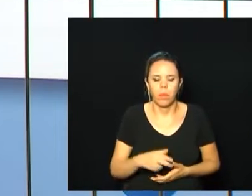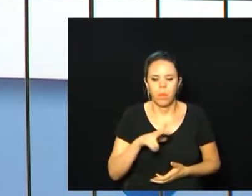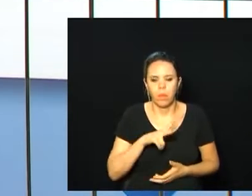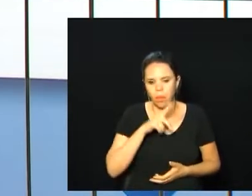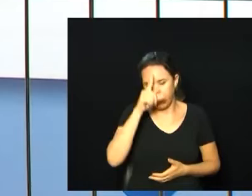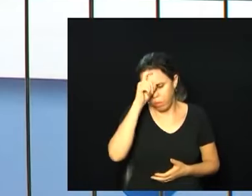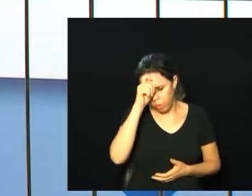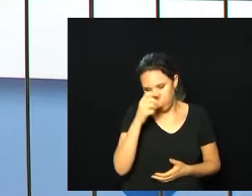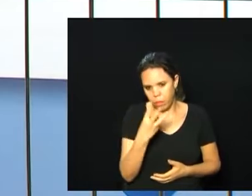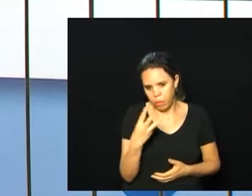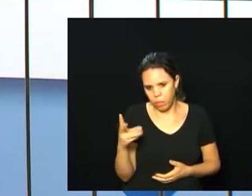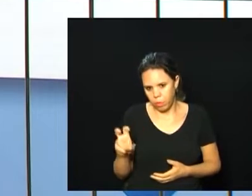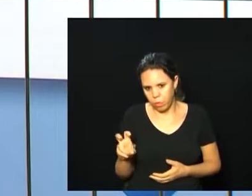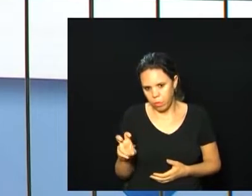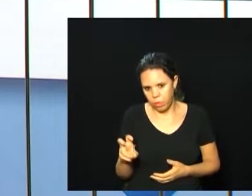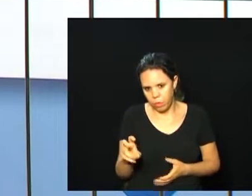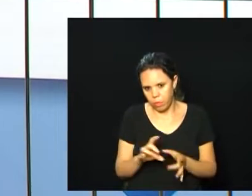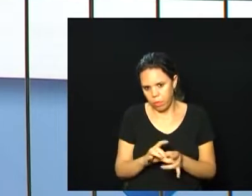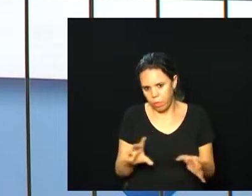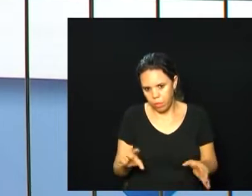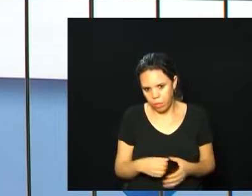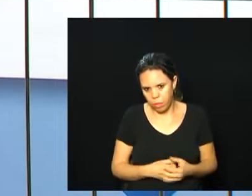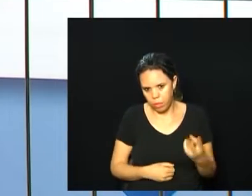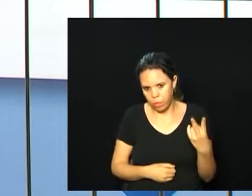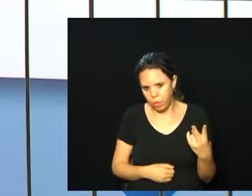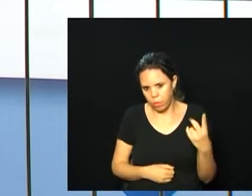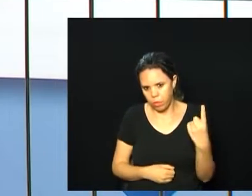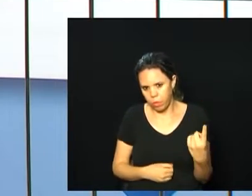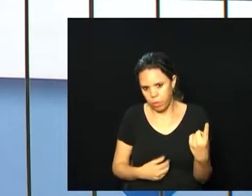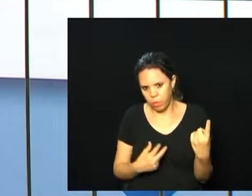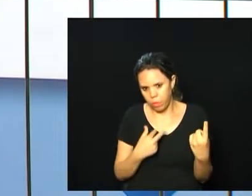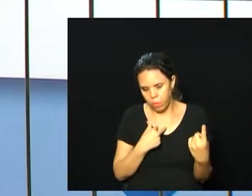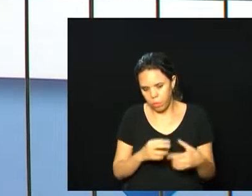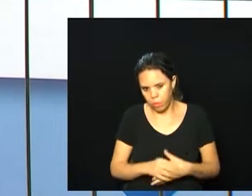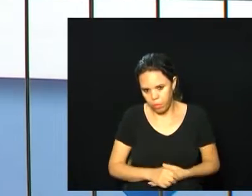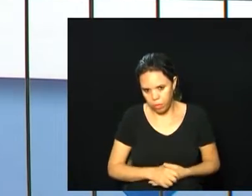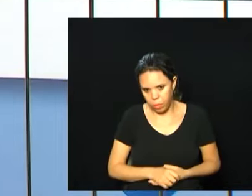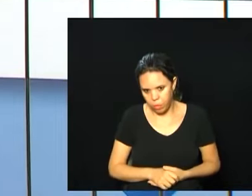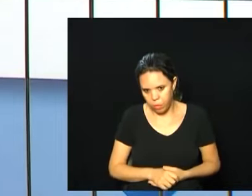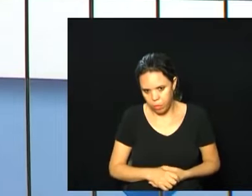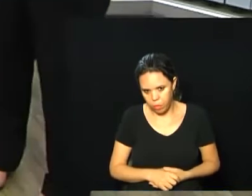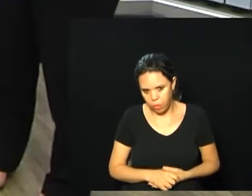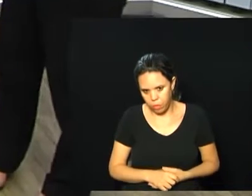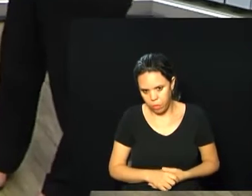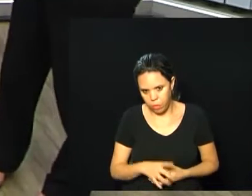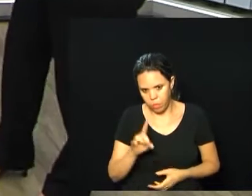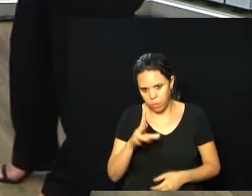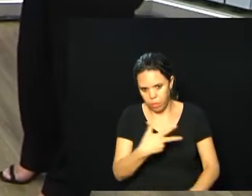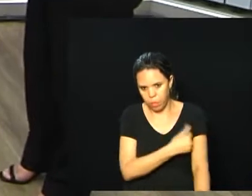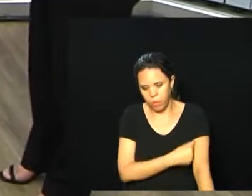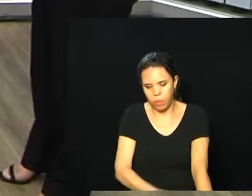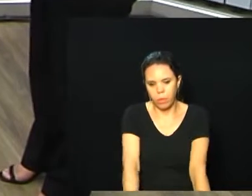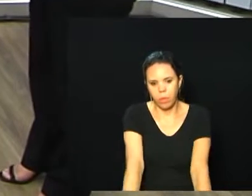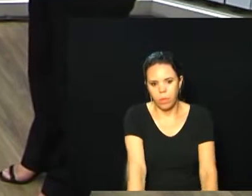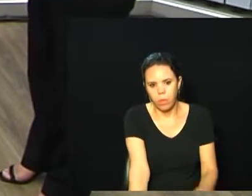particular, dos 35 leitos disponíveis, 21 estão ocupados e para isso só vacinação, né?